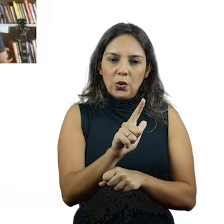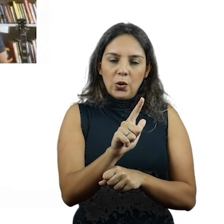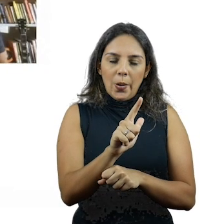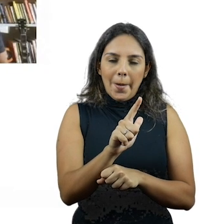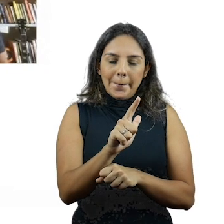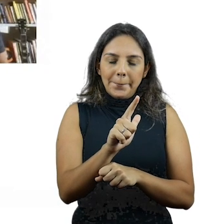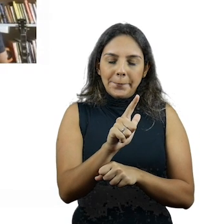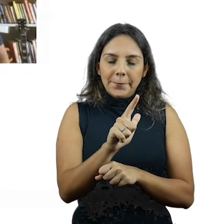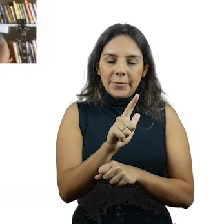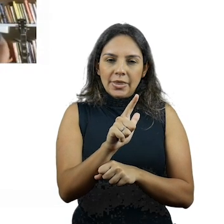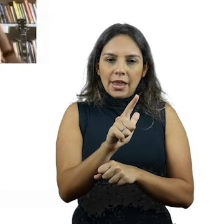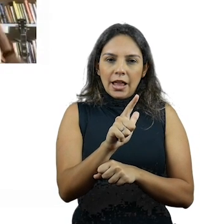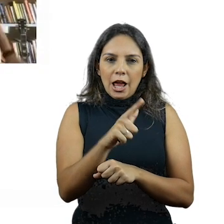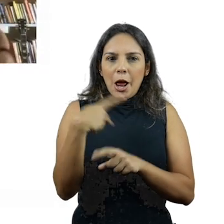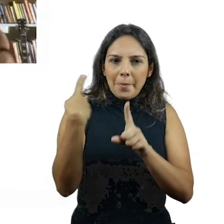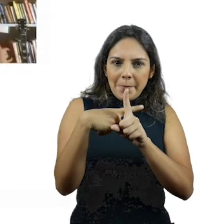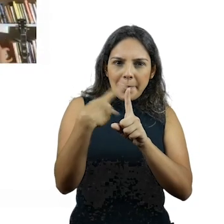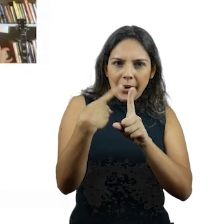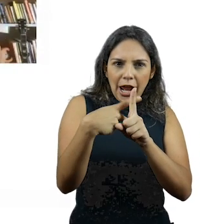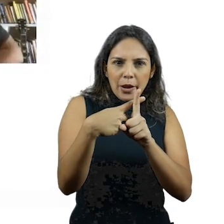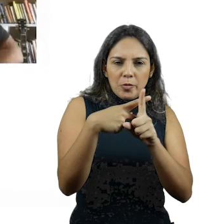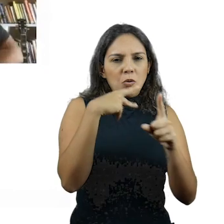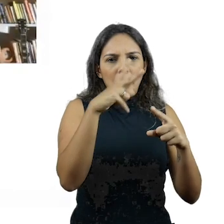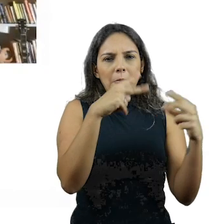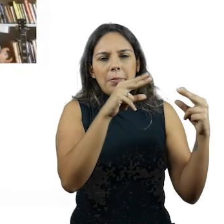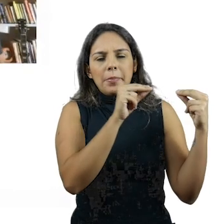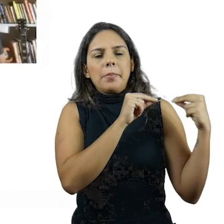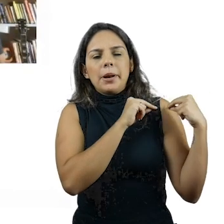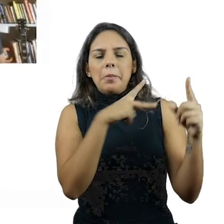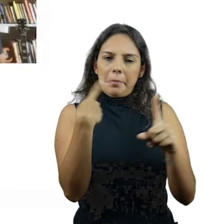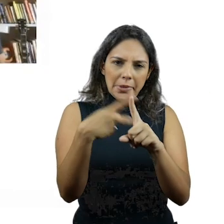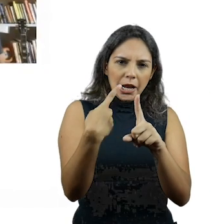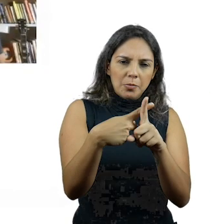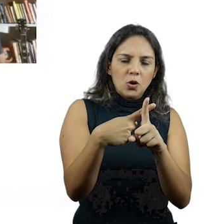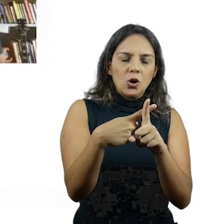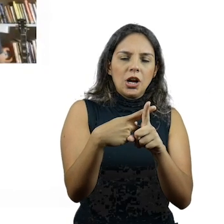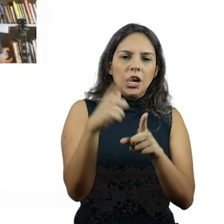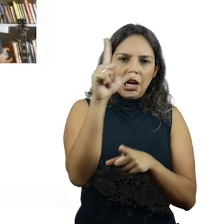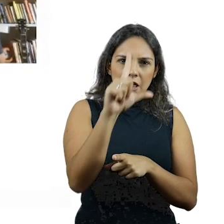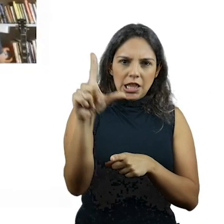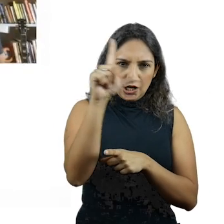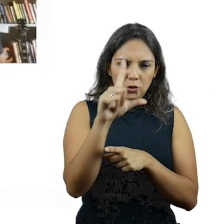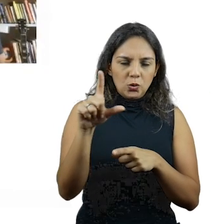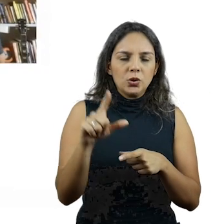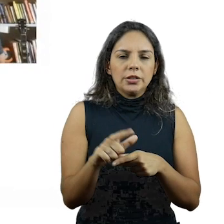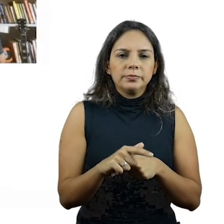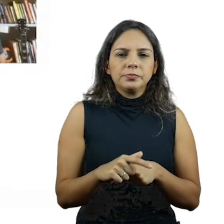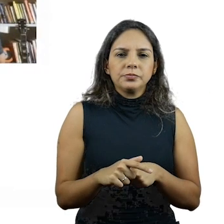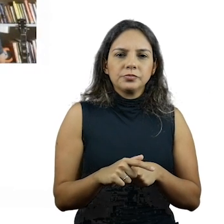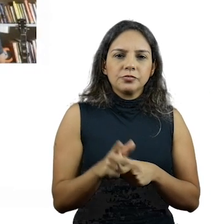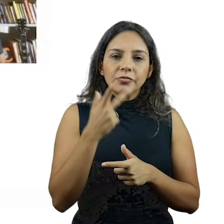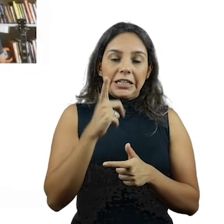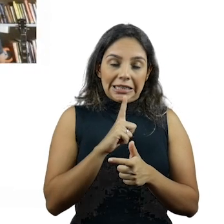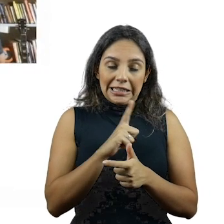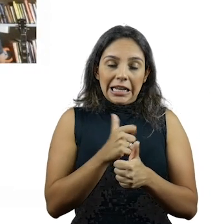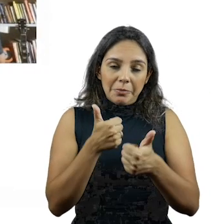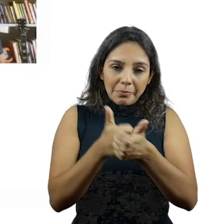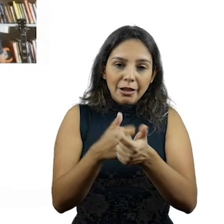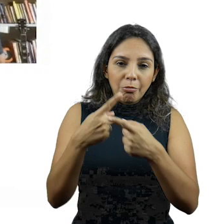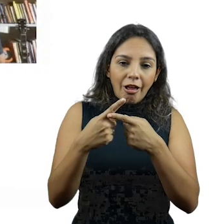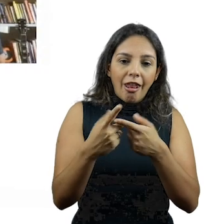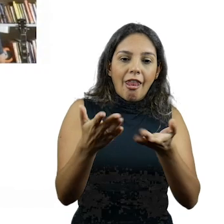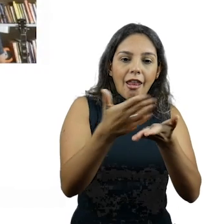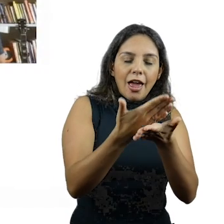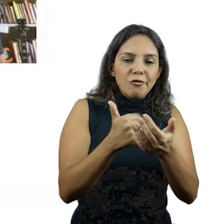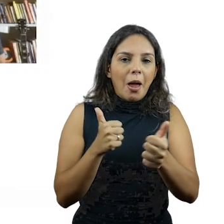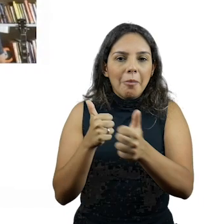grande compositor de canções, né, e a gente tem essa aproximação das 2 linguagens,